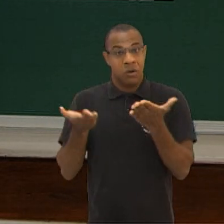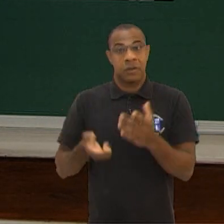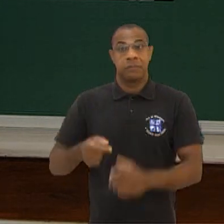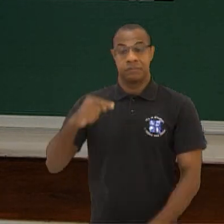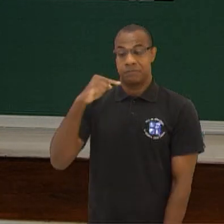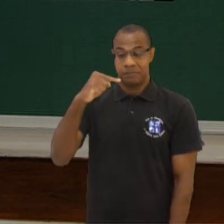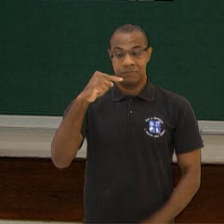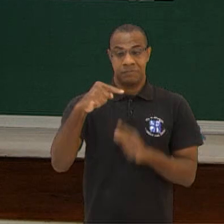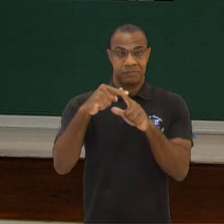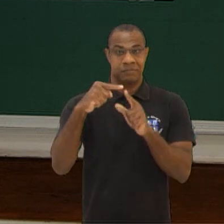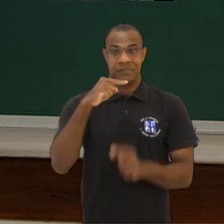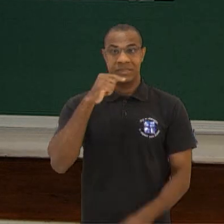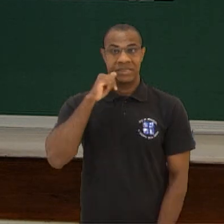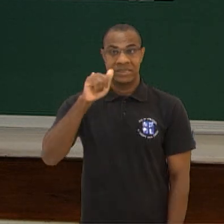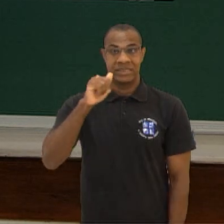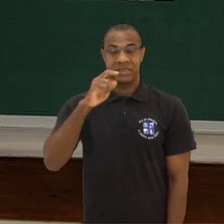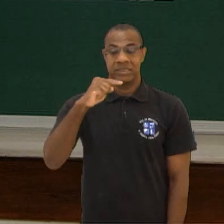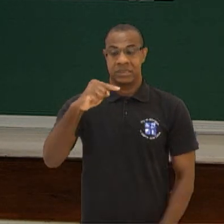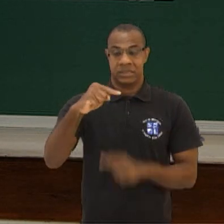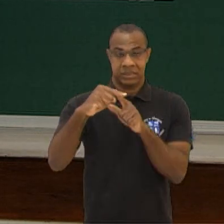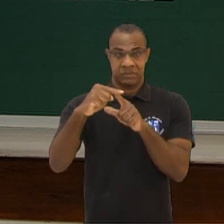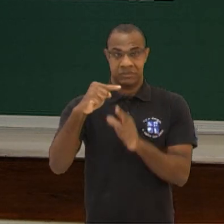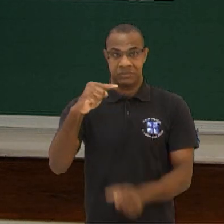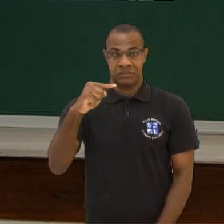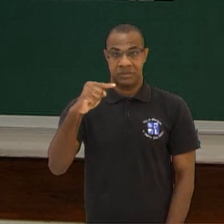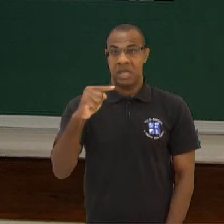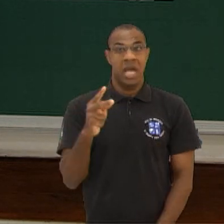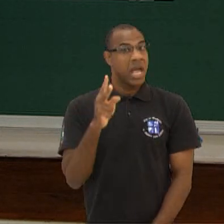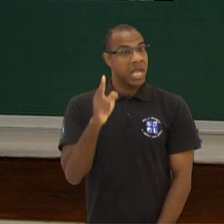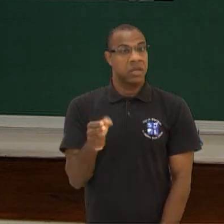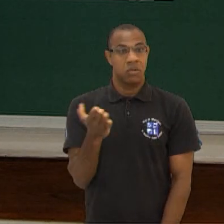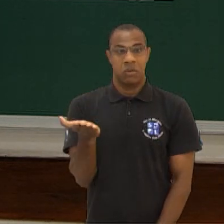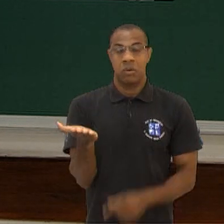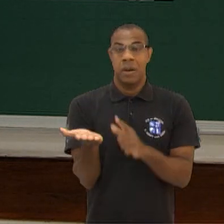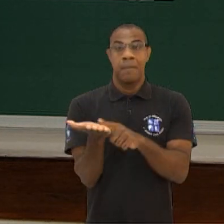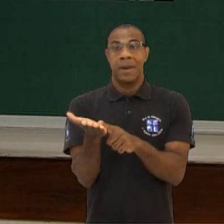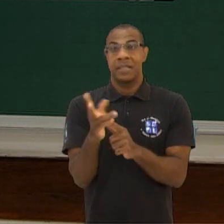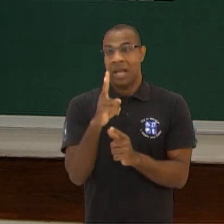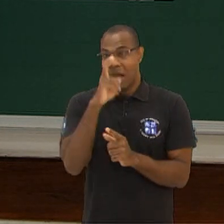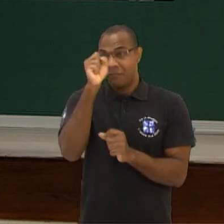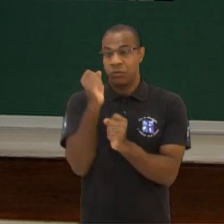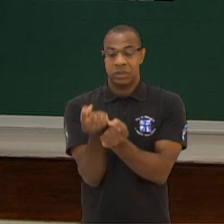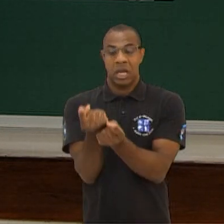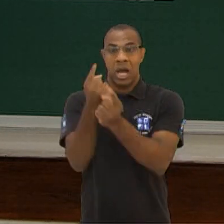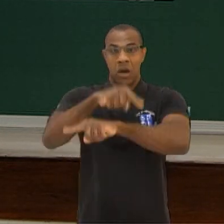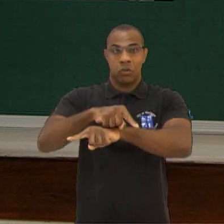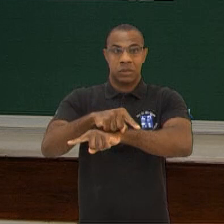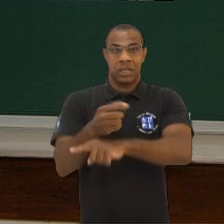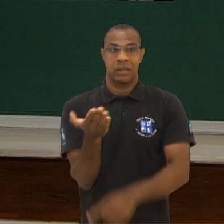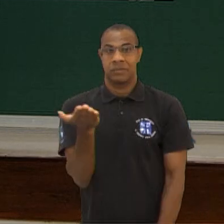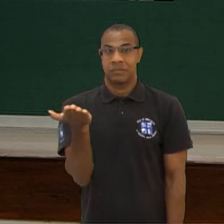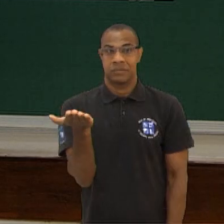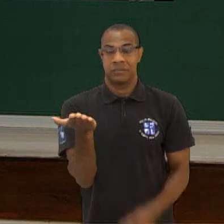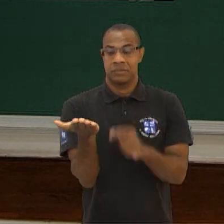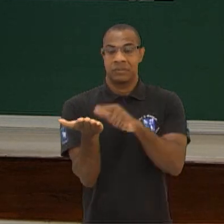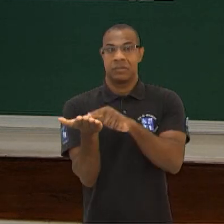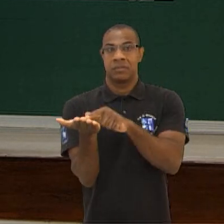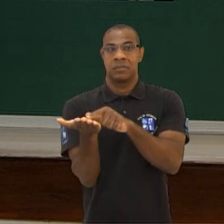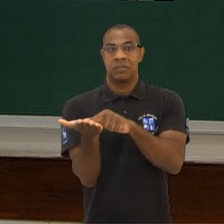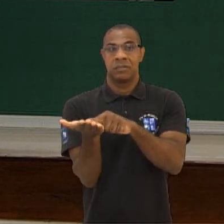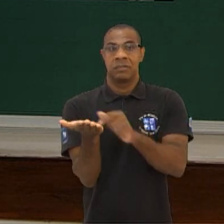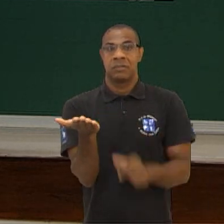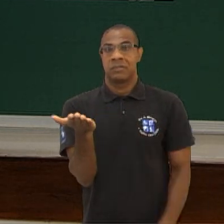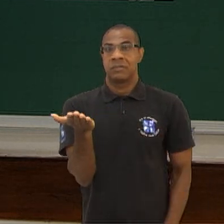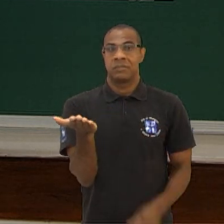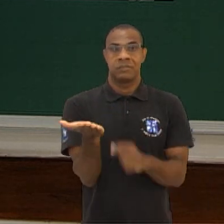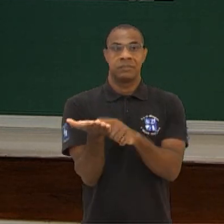regra da mão direita da mesma forma, só que você sabe que a força é invertida. Não vai ser para dentro da tela, e sim para as costas da